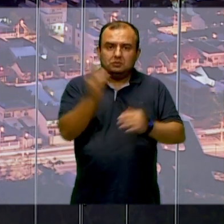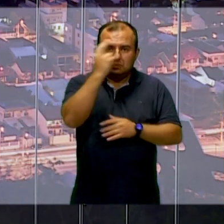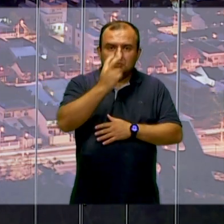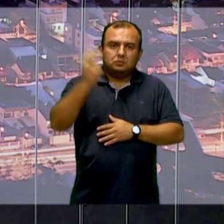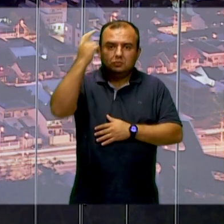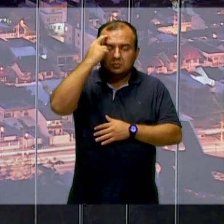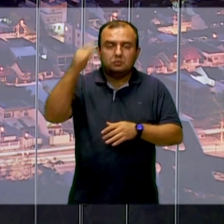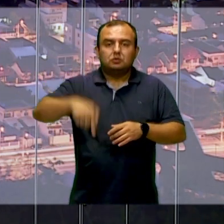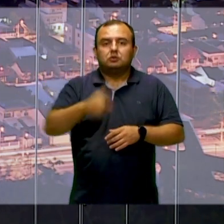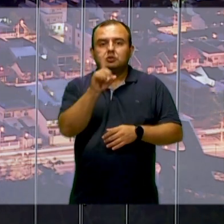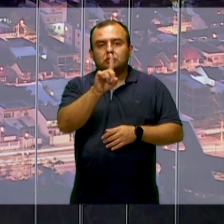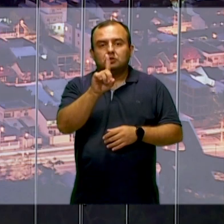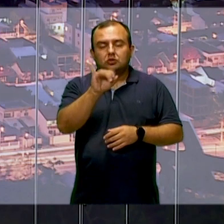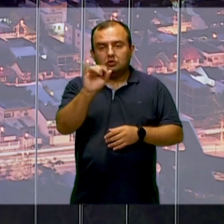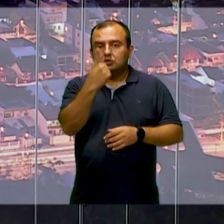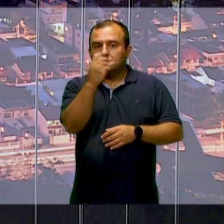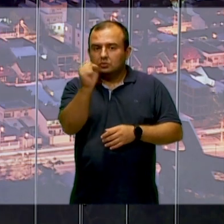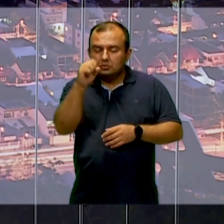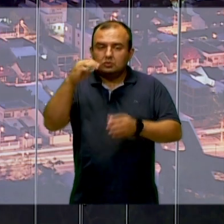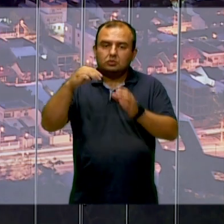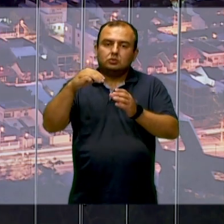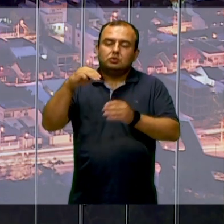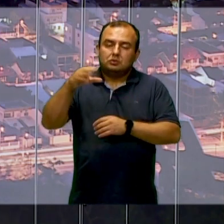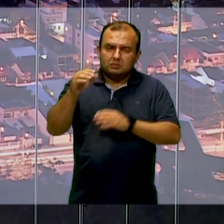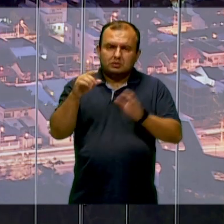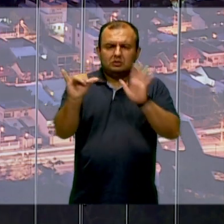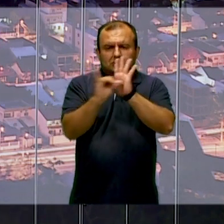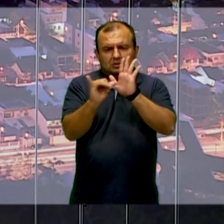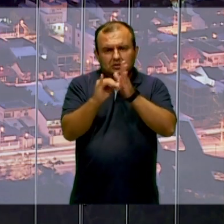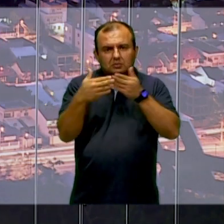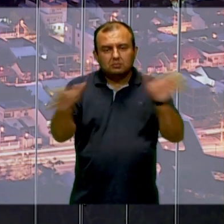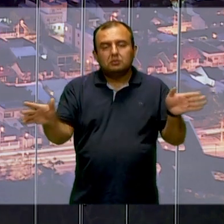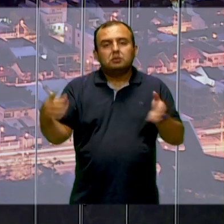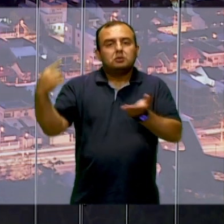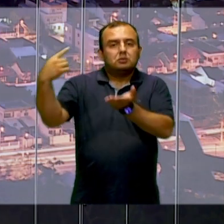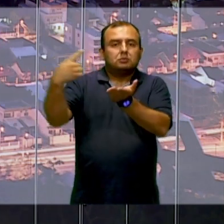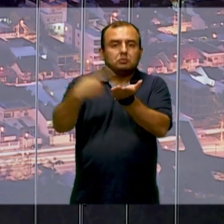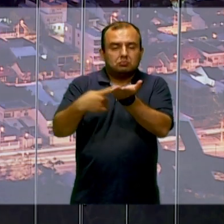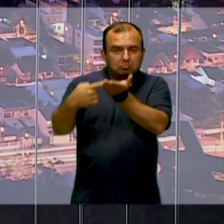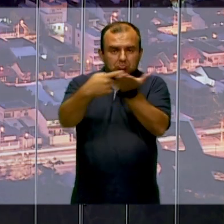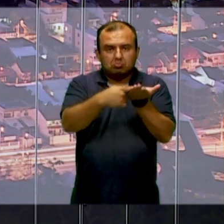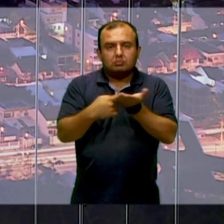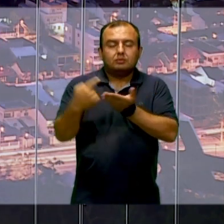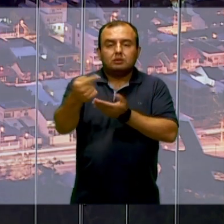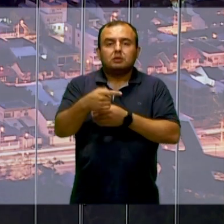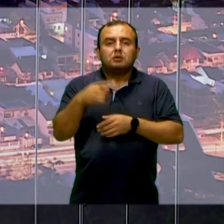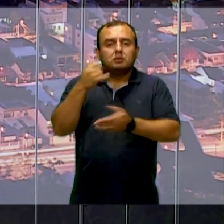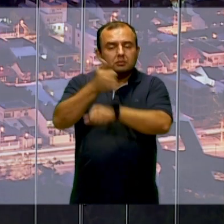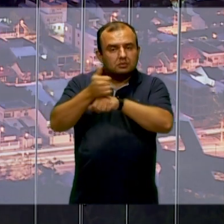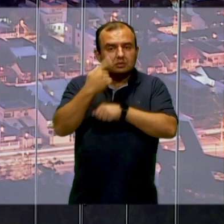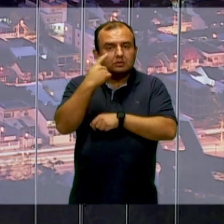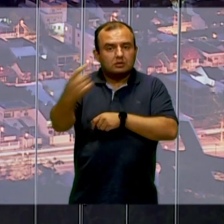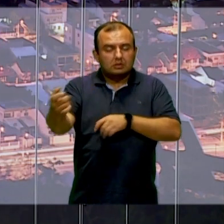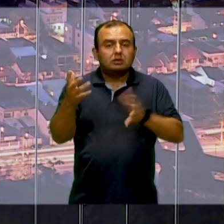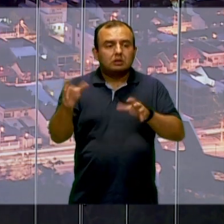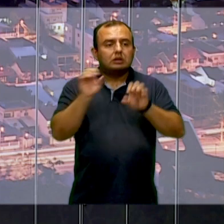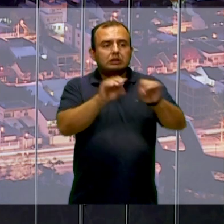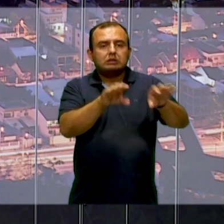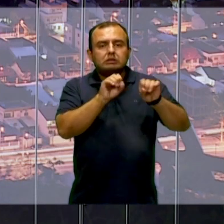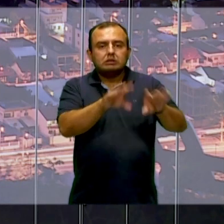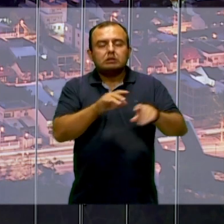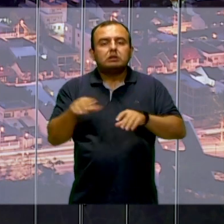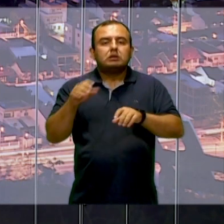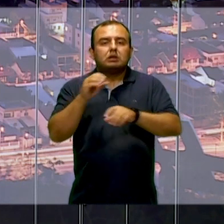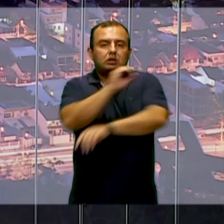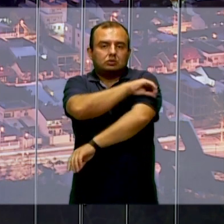Cultural, dia 18 de março, abriu o edital de credenciamento para profissionais interessados em ministrar as